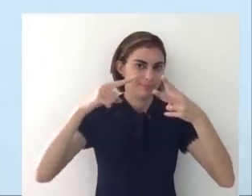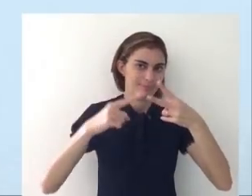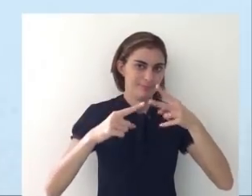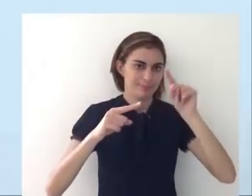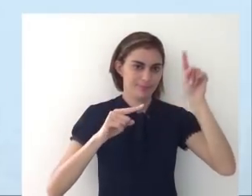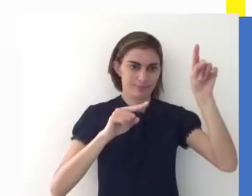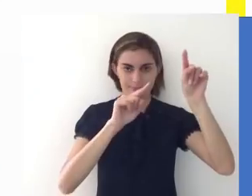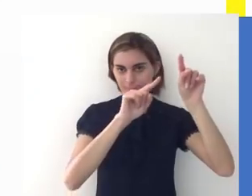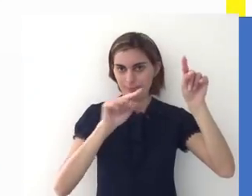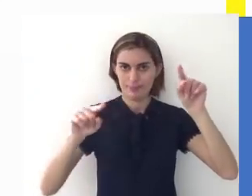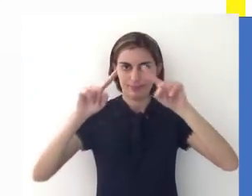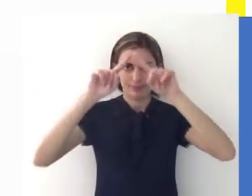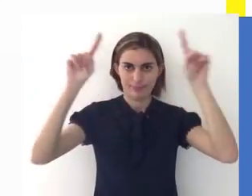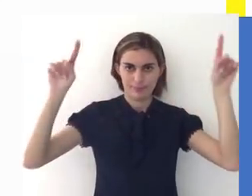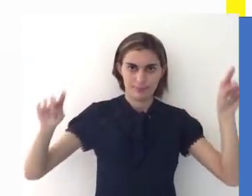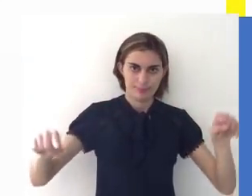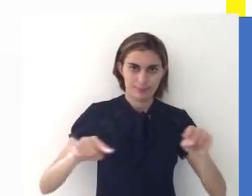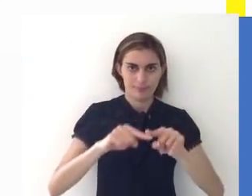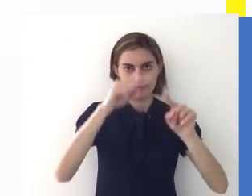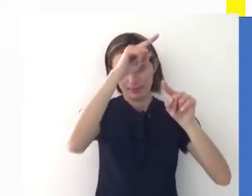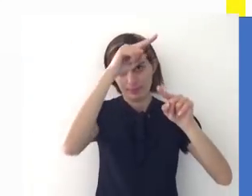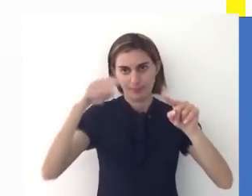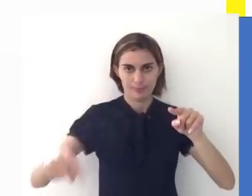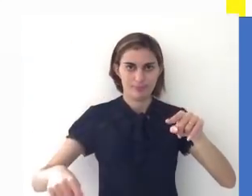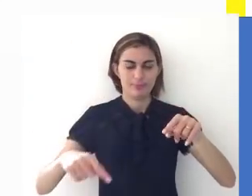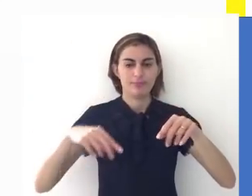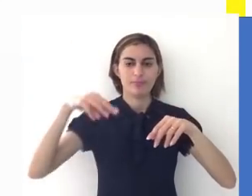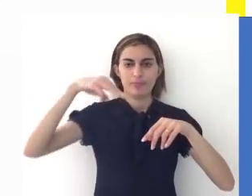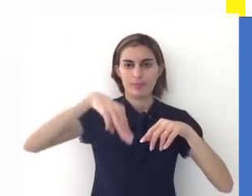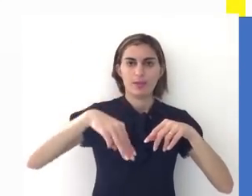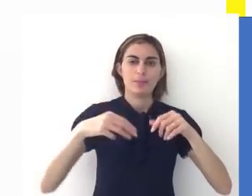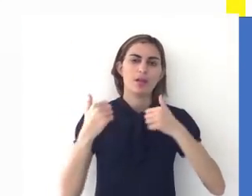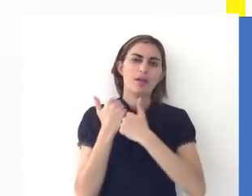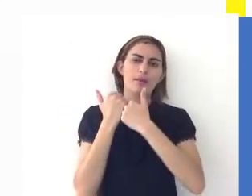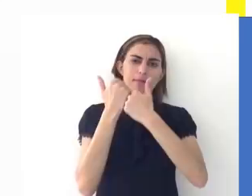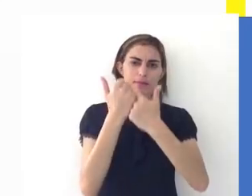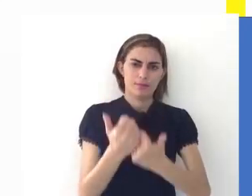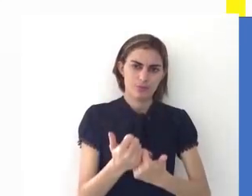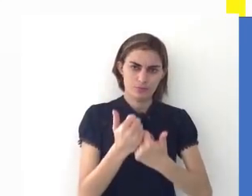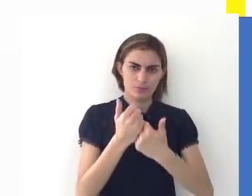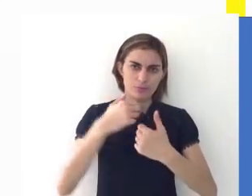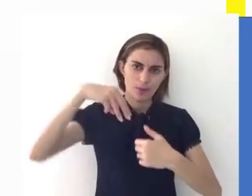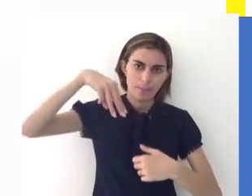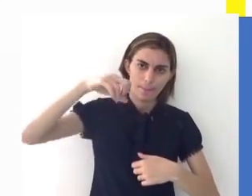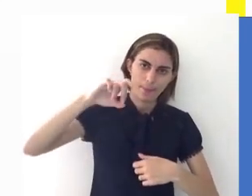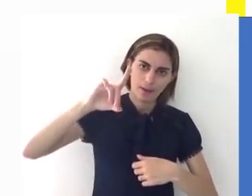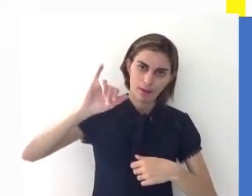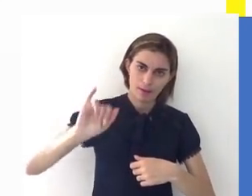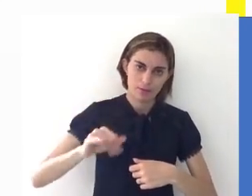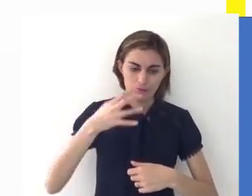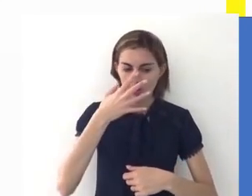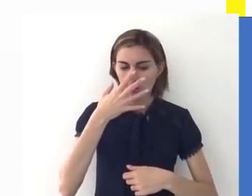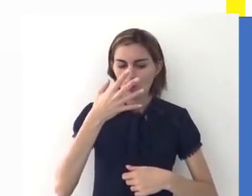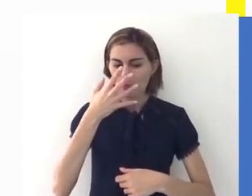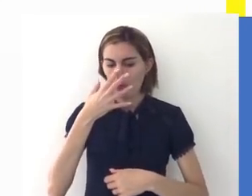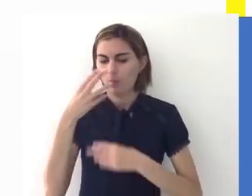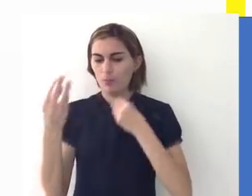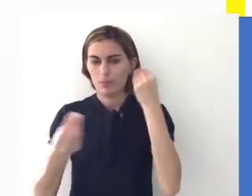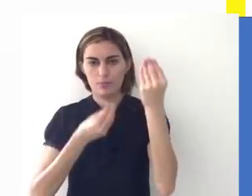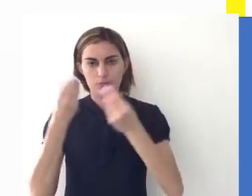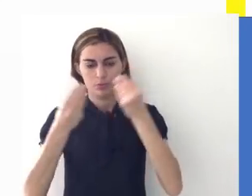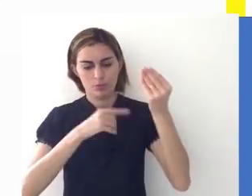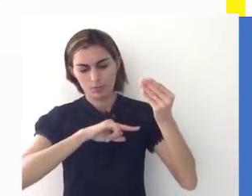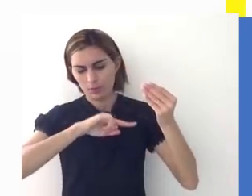já coloquei as 2 diagonais do paralelogramo e coloquei M para representar o ponto